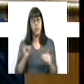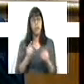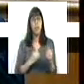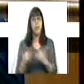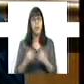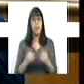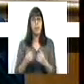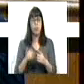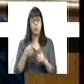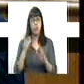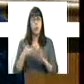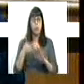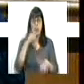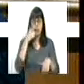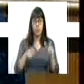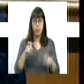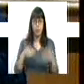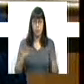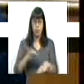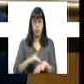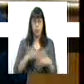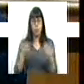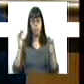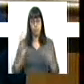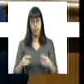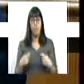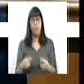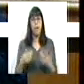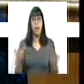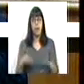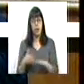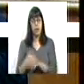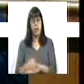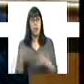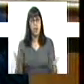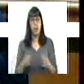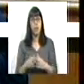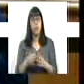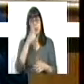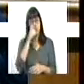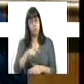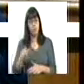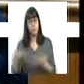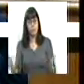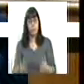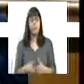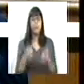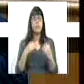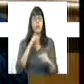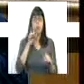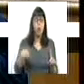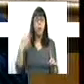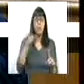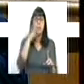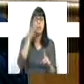do transporte não urgente de doentes, o que certamente irá reduzir os encargos diretos para os utentes. Também podia